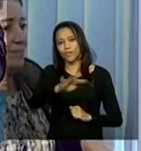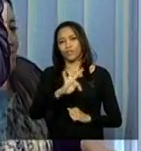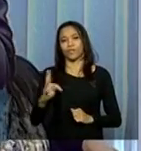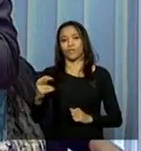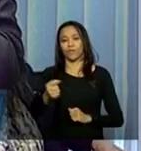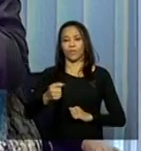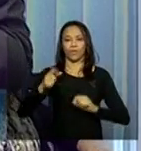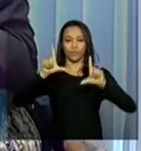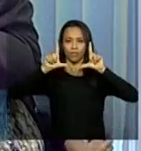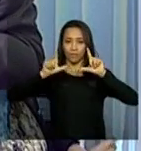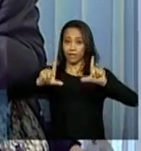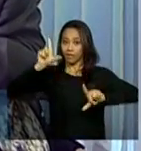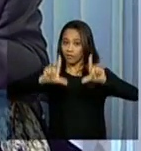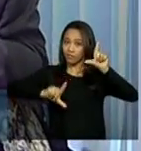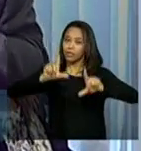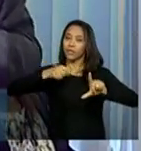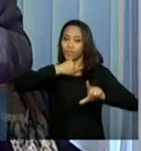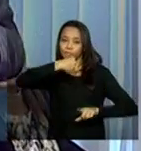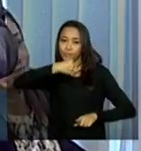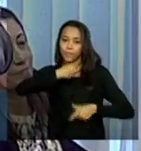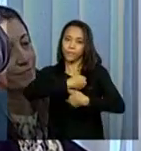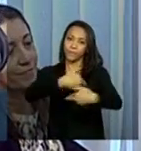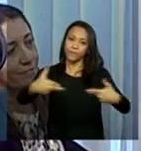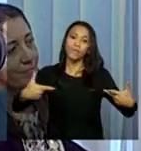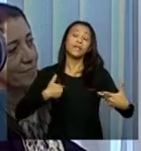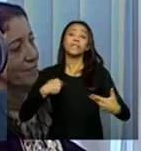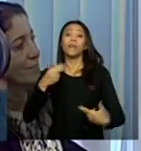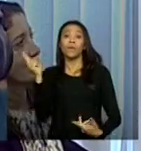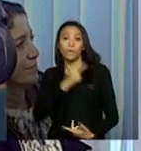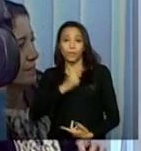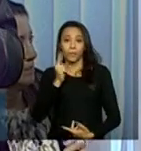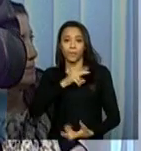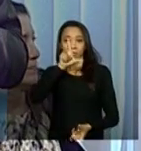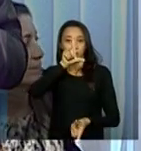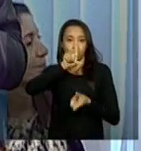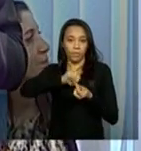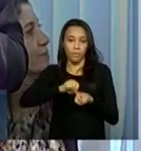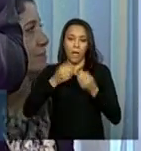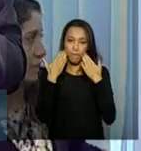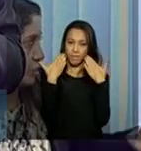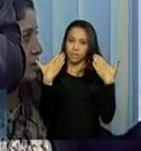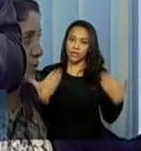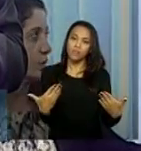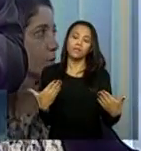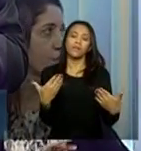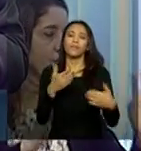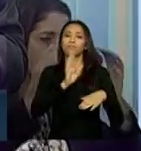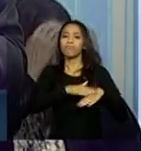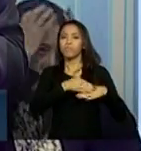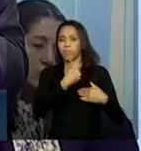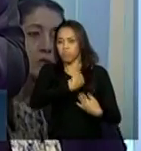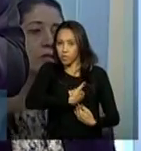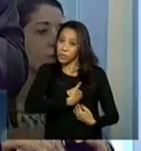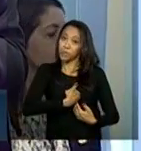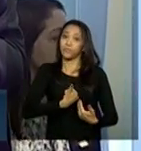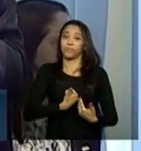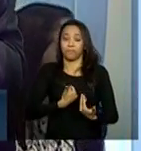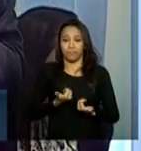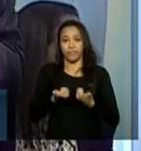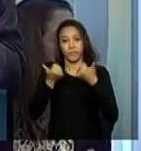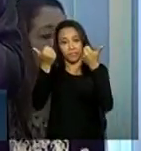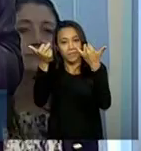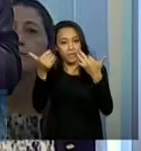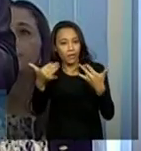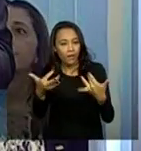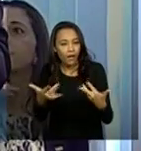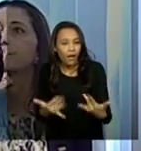aqui hoje conosco para essa breve apresentação, de acordo com o que a ministra pediu, uma apresentação